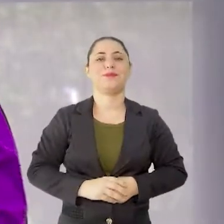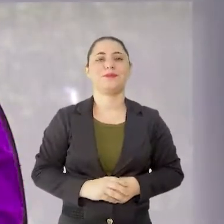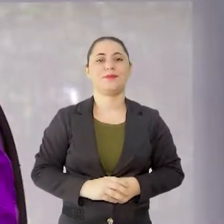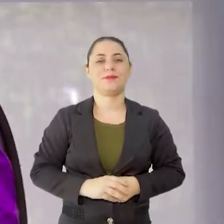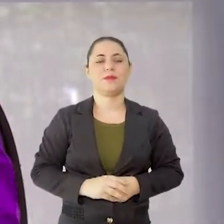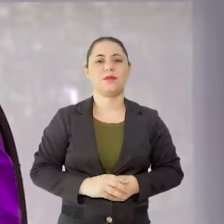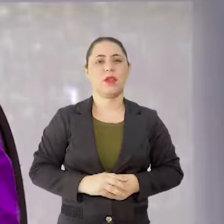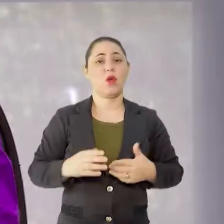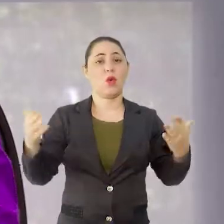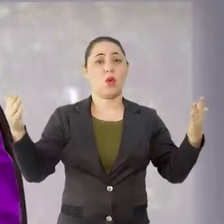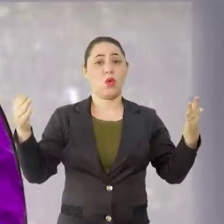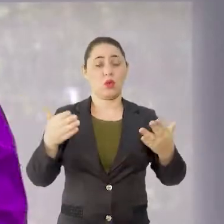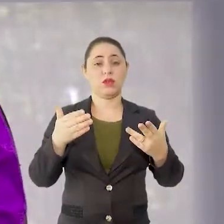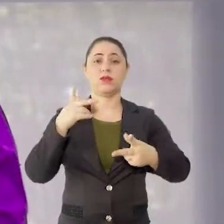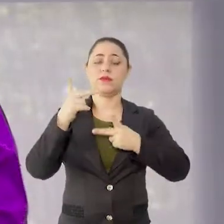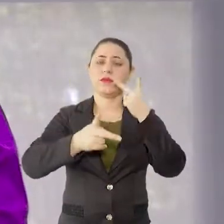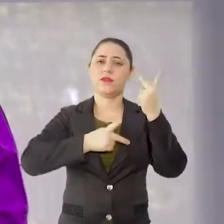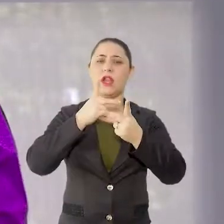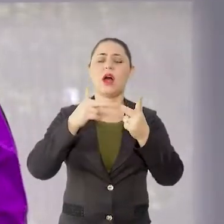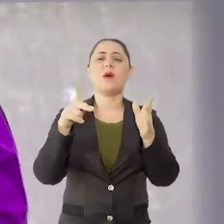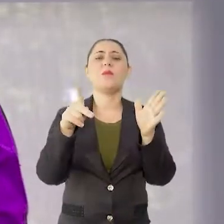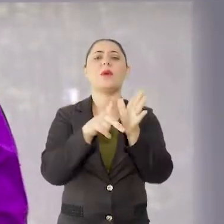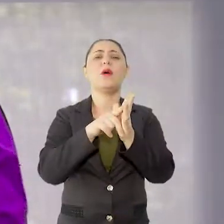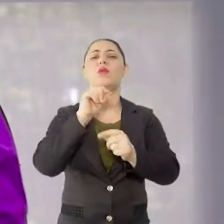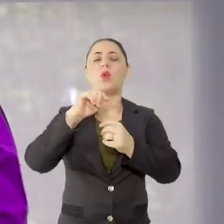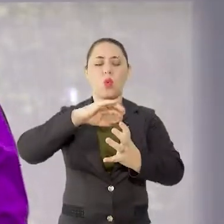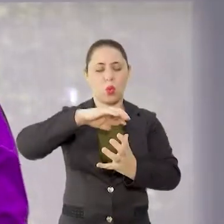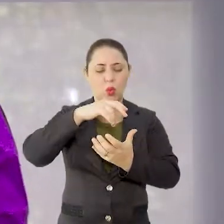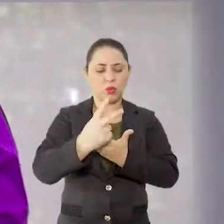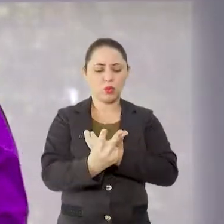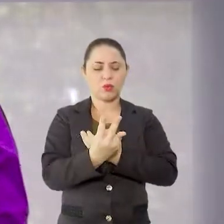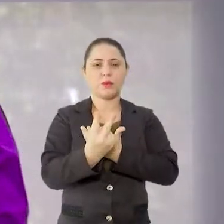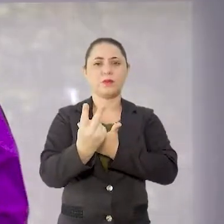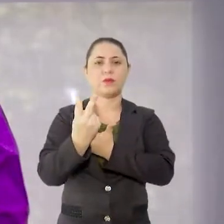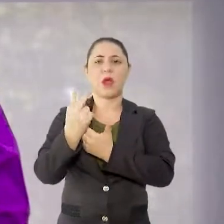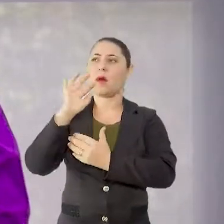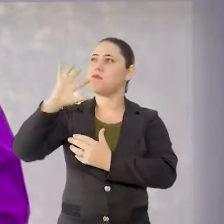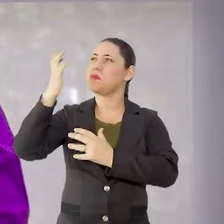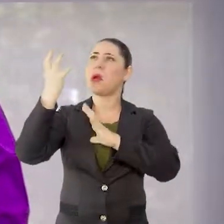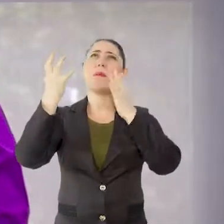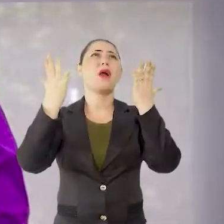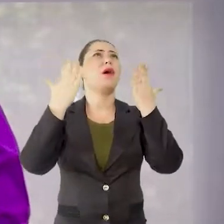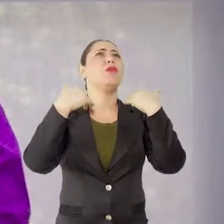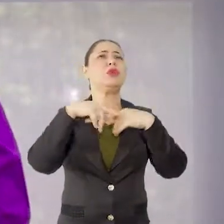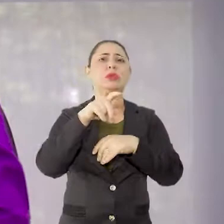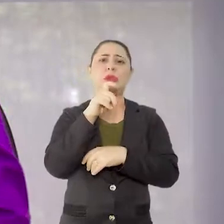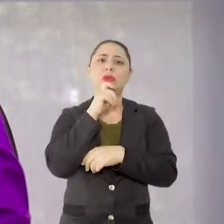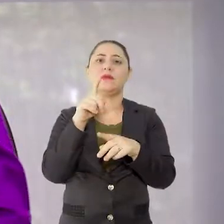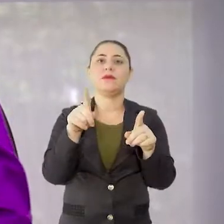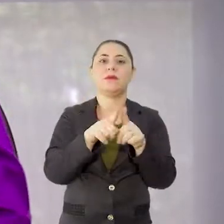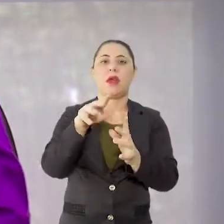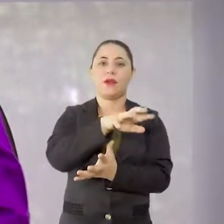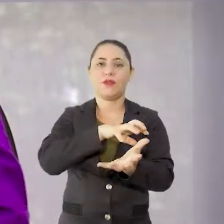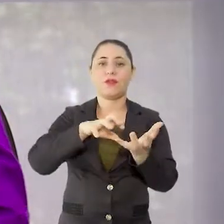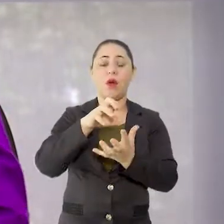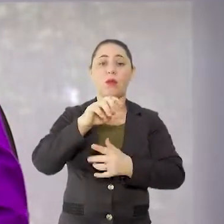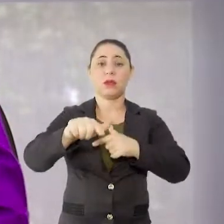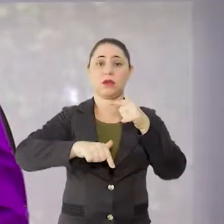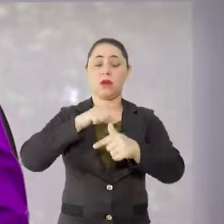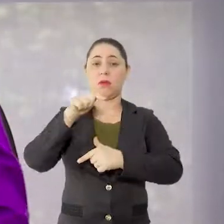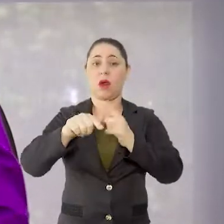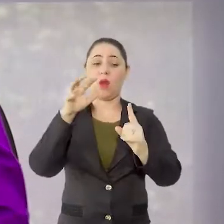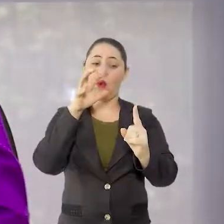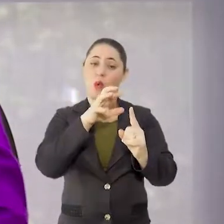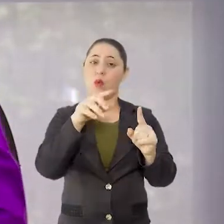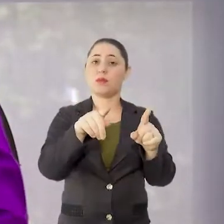sociedade. Nesta edição vamos falar sobre preservação ambiental e mudanças climáticas, reforma trabalhista e